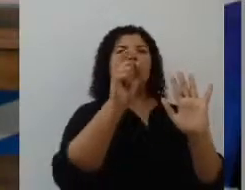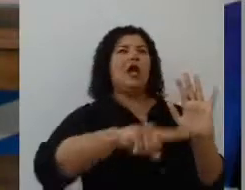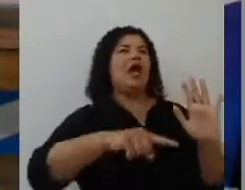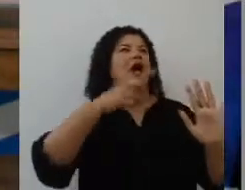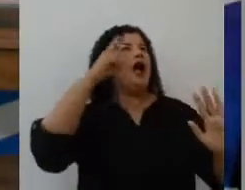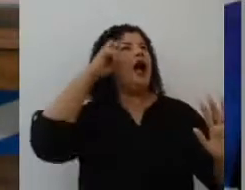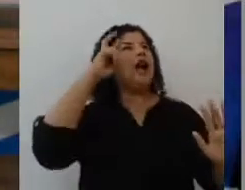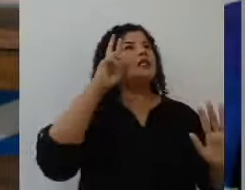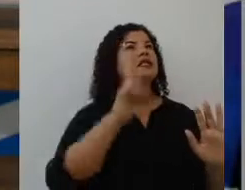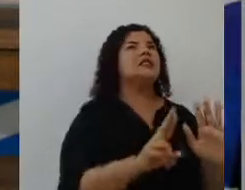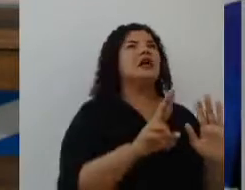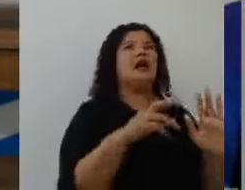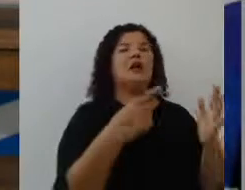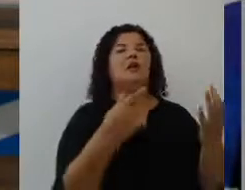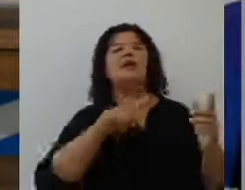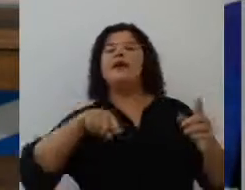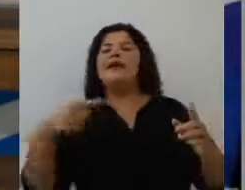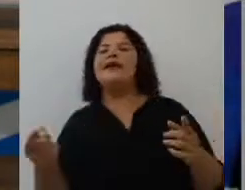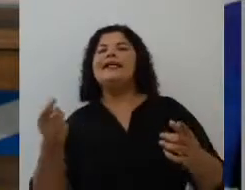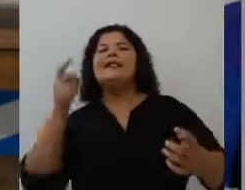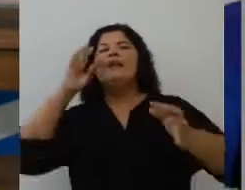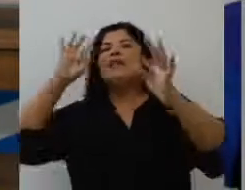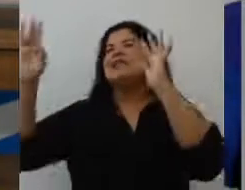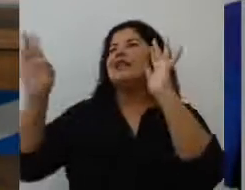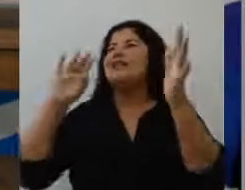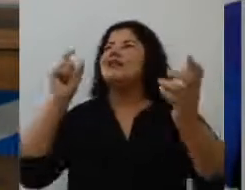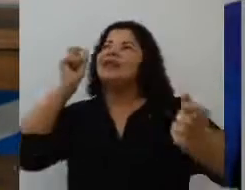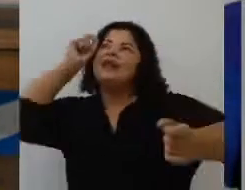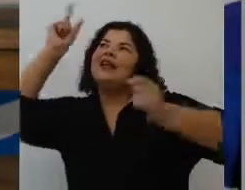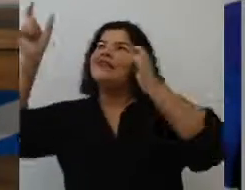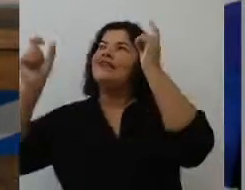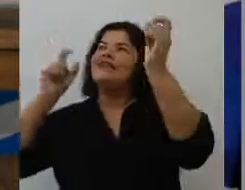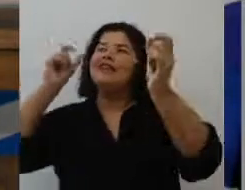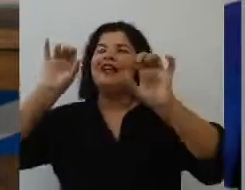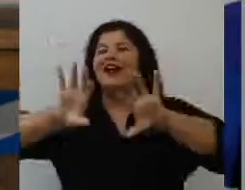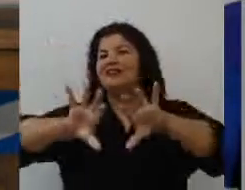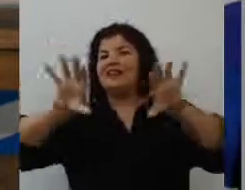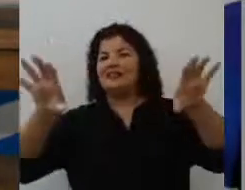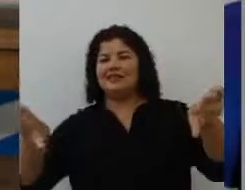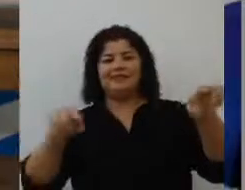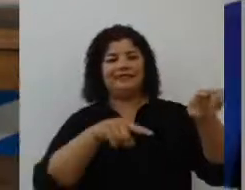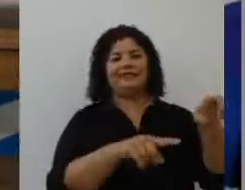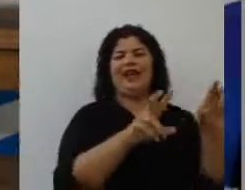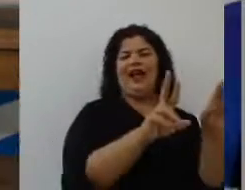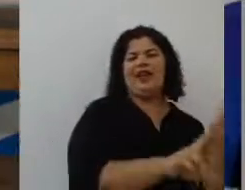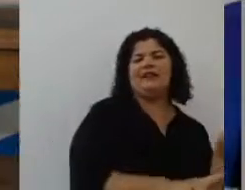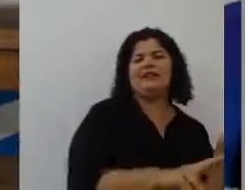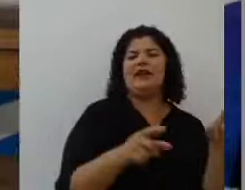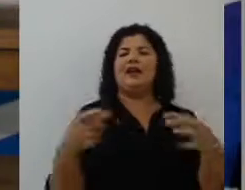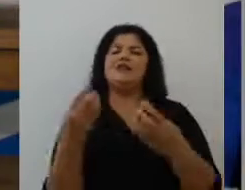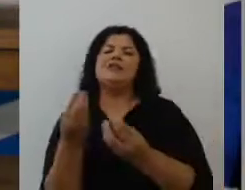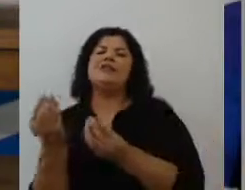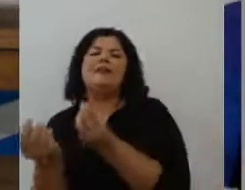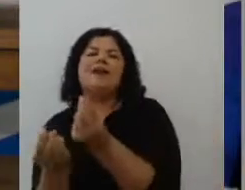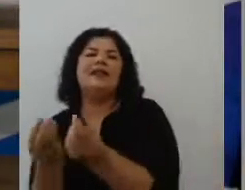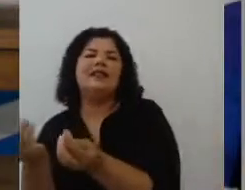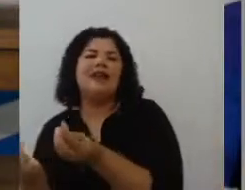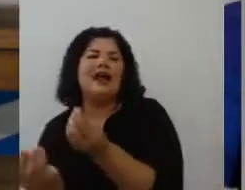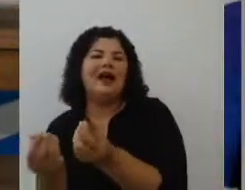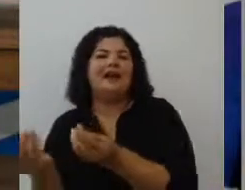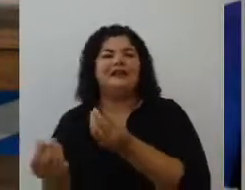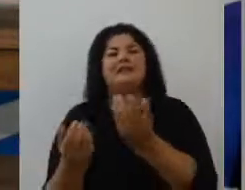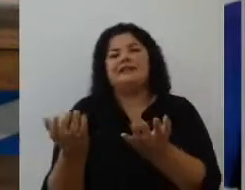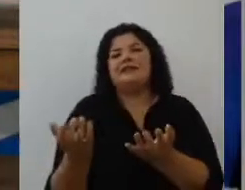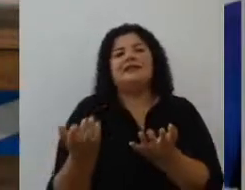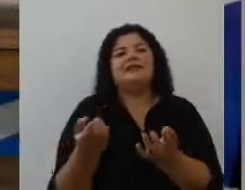à imaginação, à criatividade, à subjetividade no romantismo. De um lado a razão, do outro a sensibilidade. De um lado